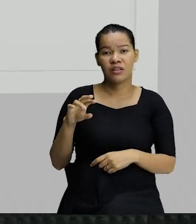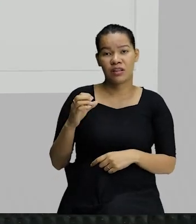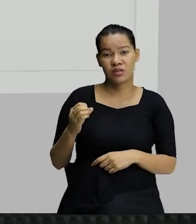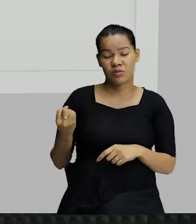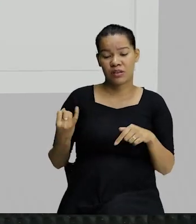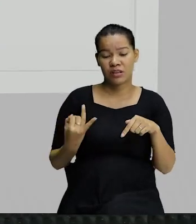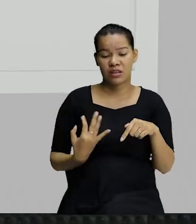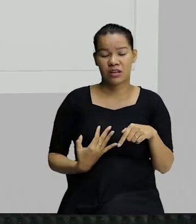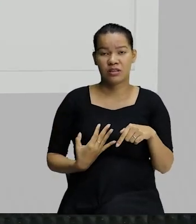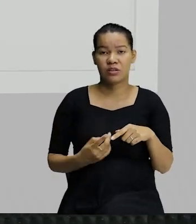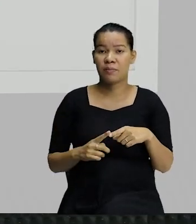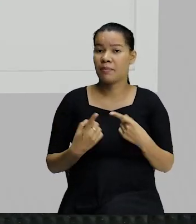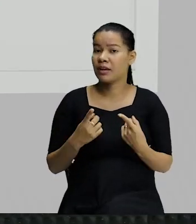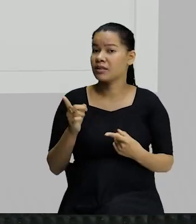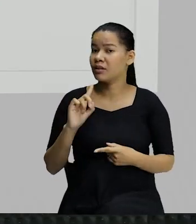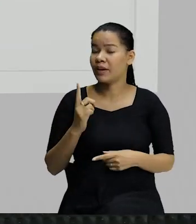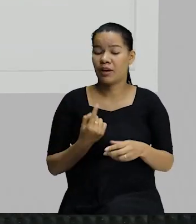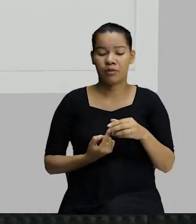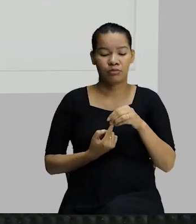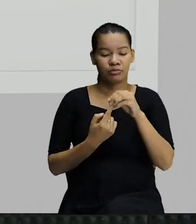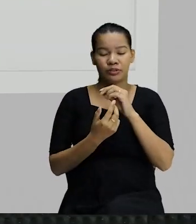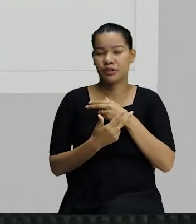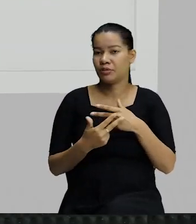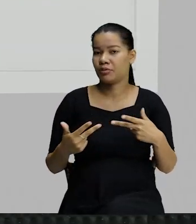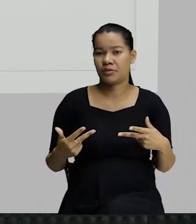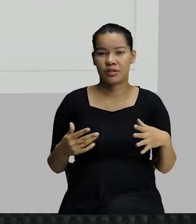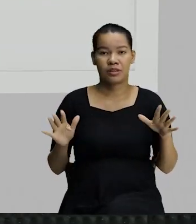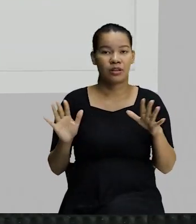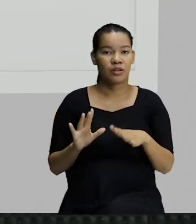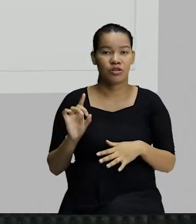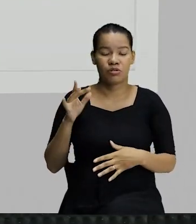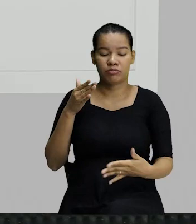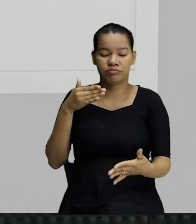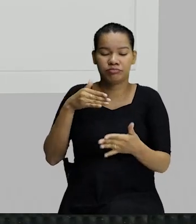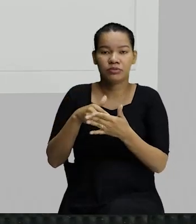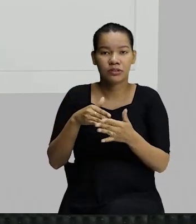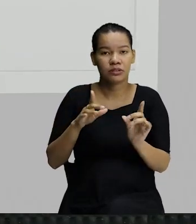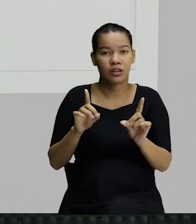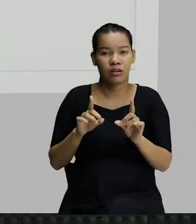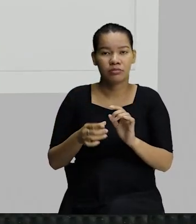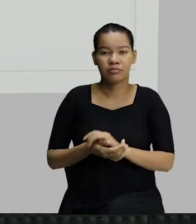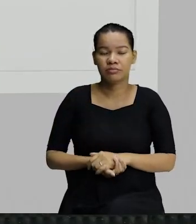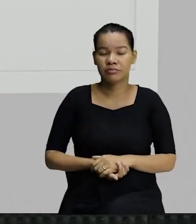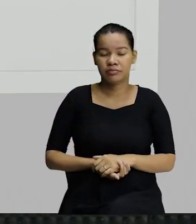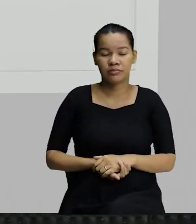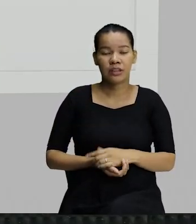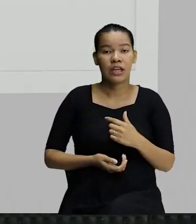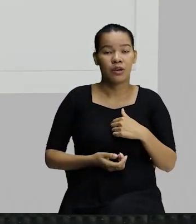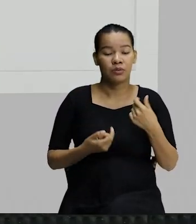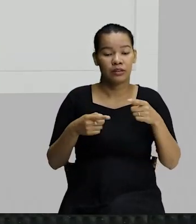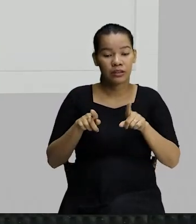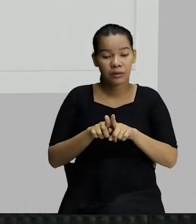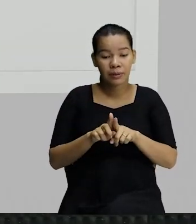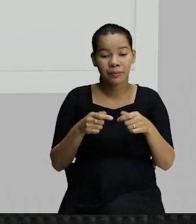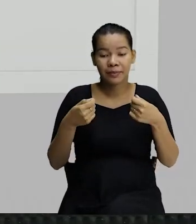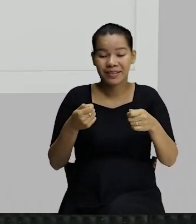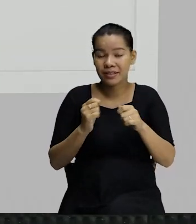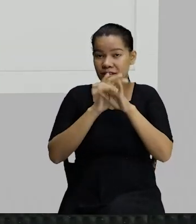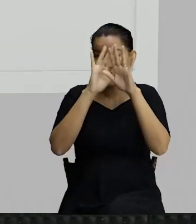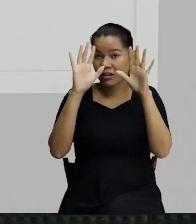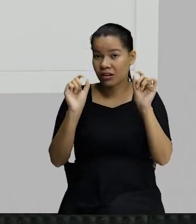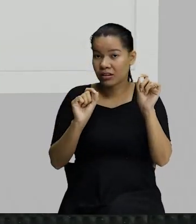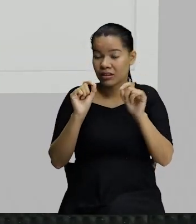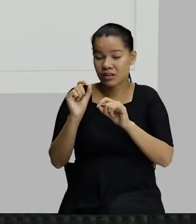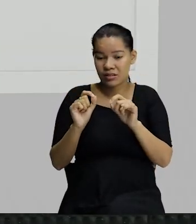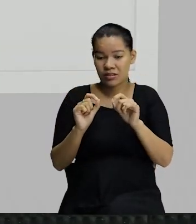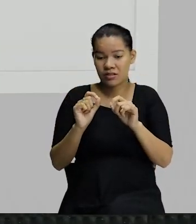Aristóteles. Mas não é a única coisa, não é suficiente somente isso. Eu preciso, claro, que estas